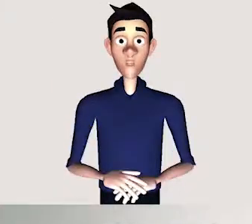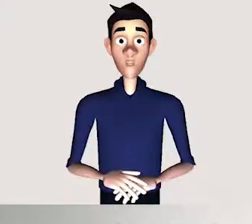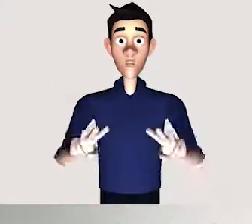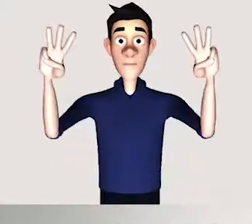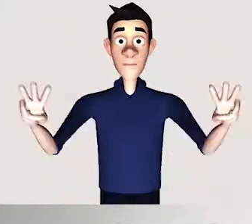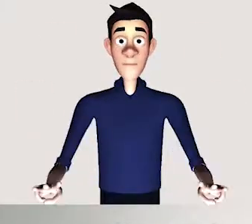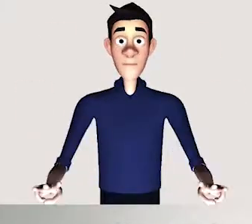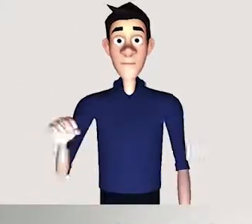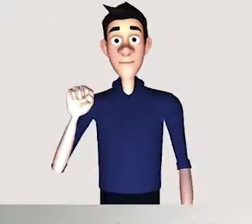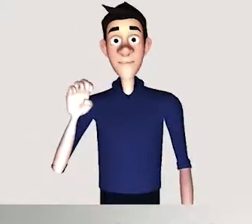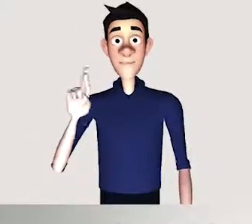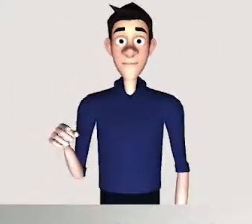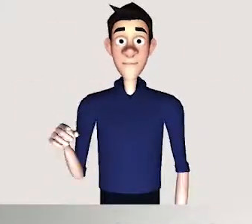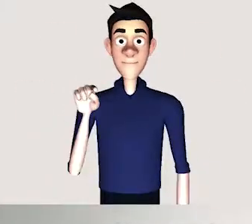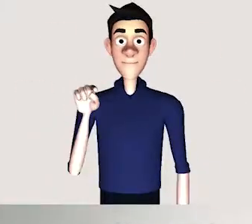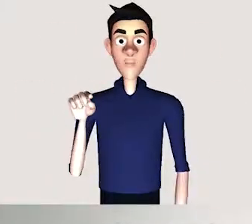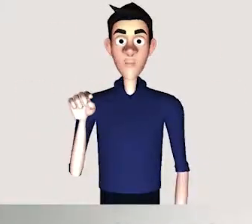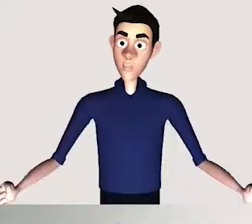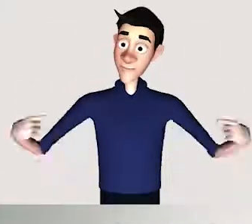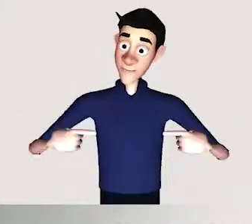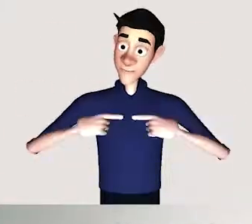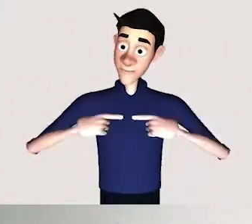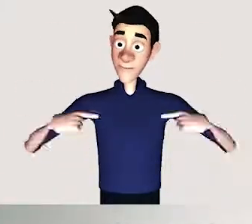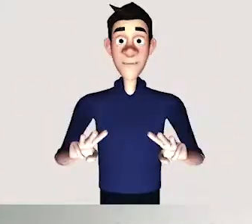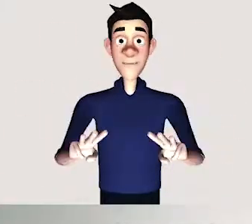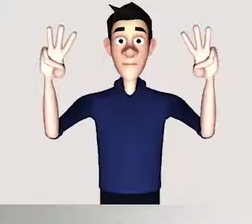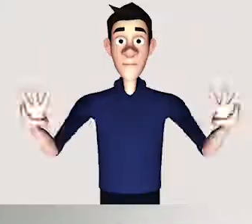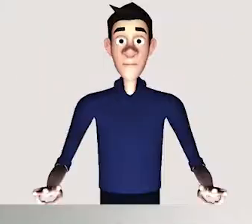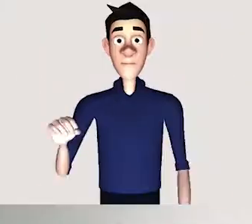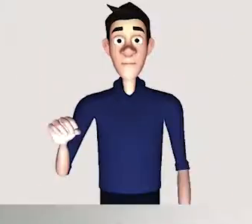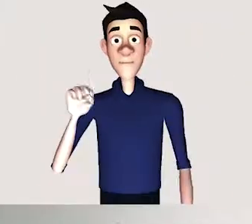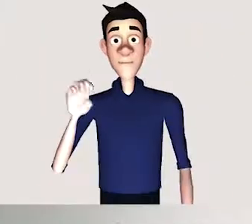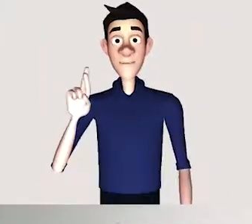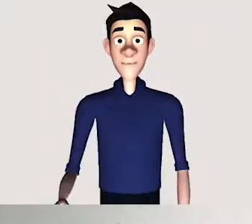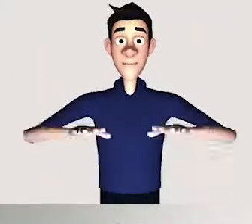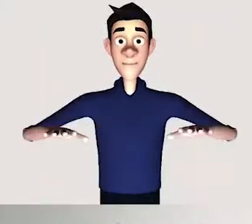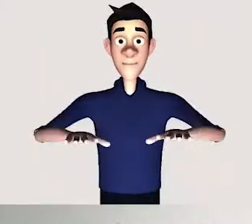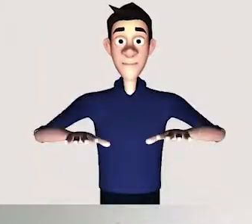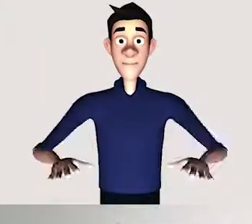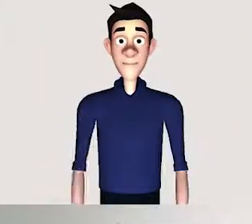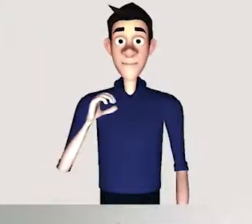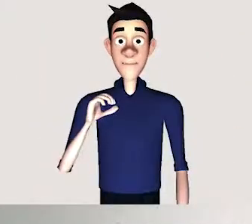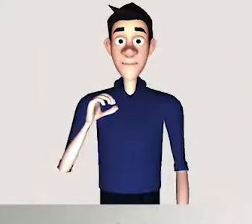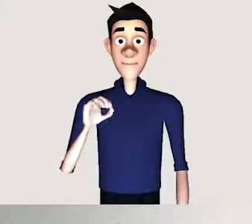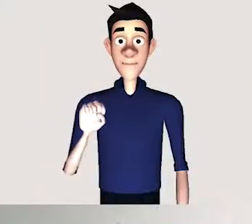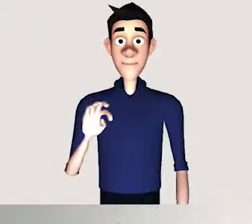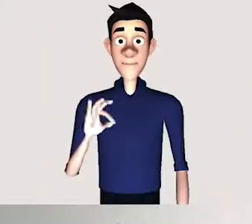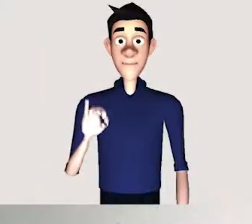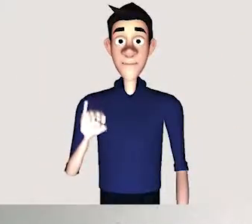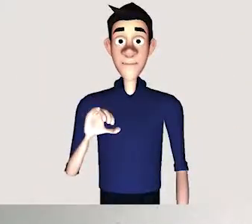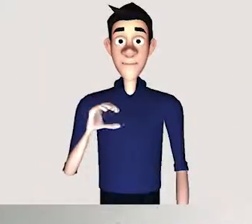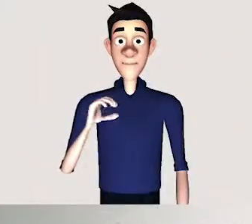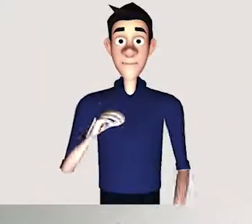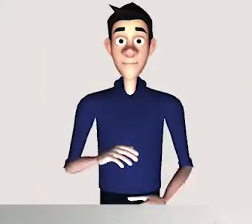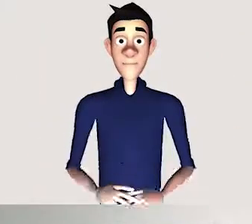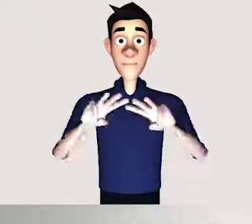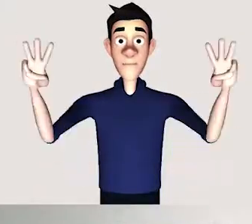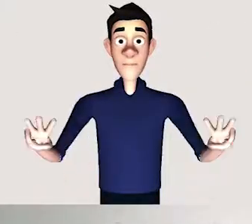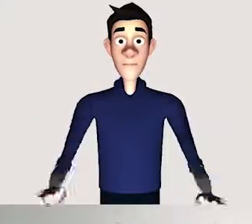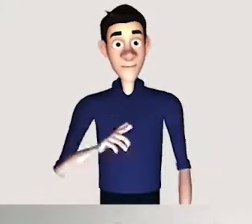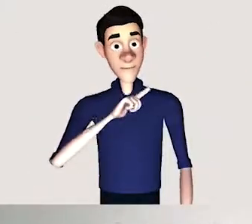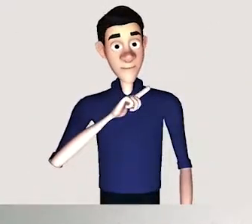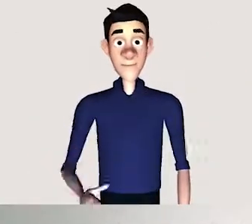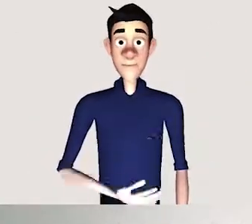preservação, lidam com investigação, mas também lidam com comunicação, é no âmbito